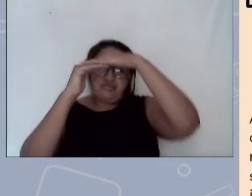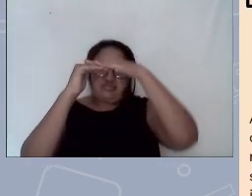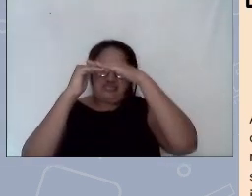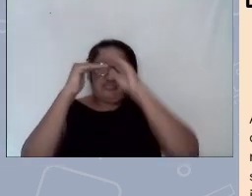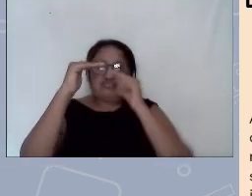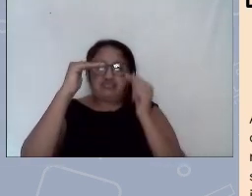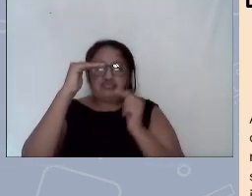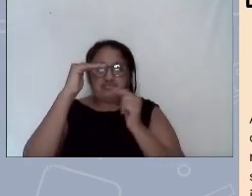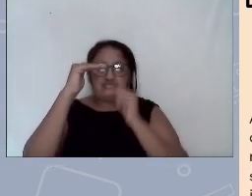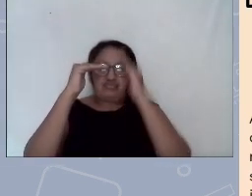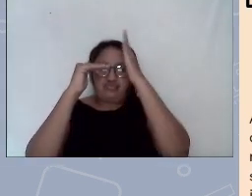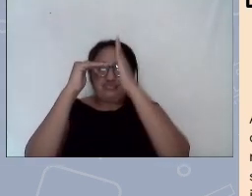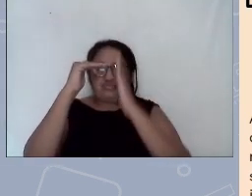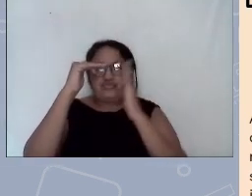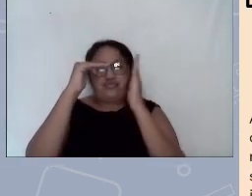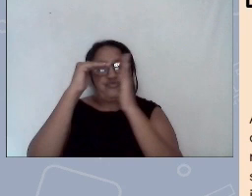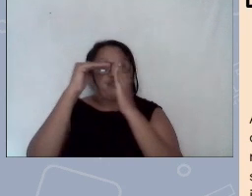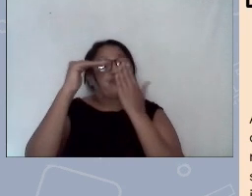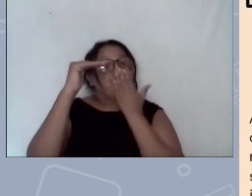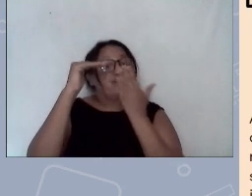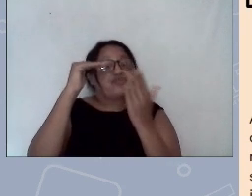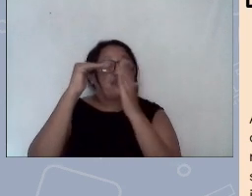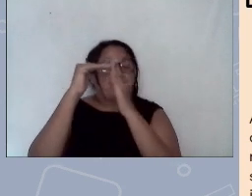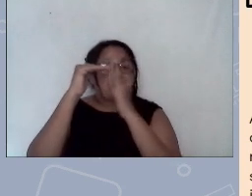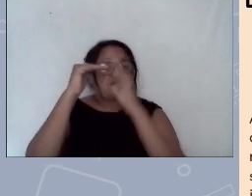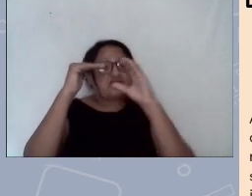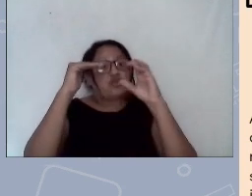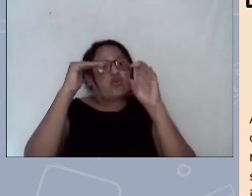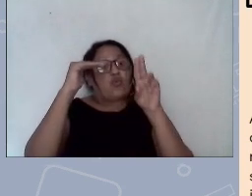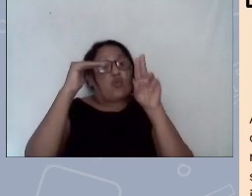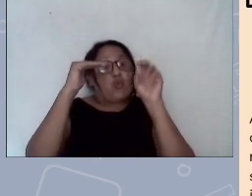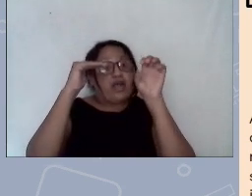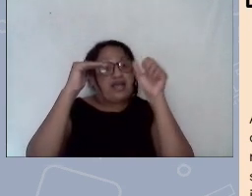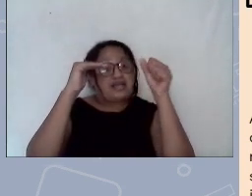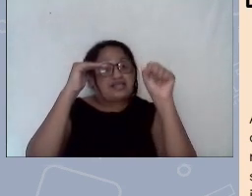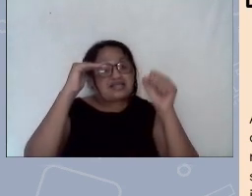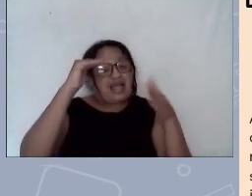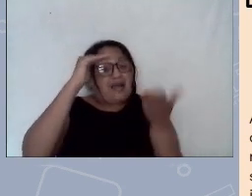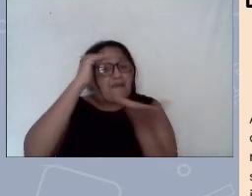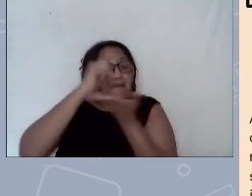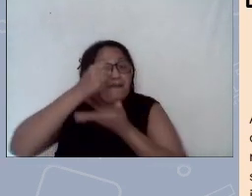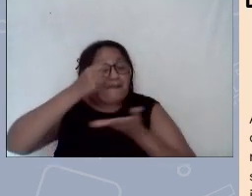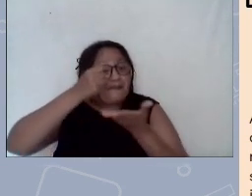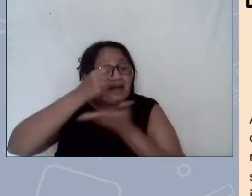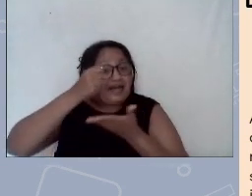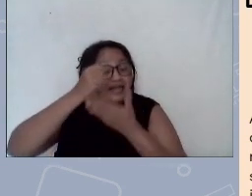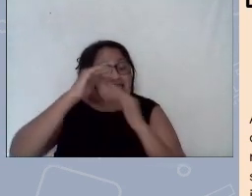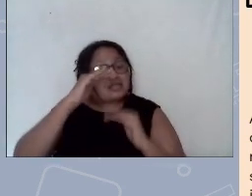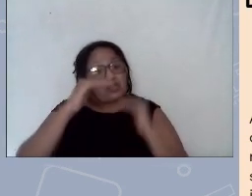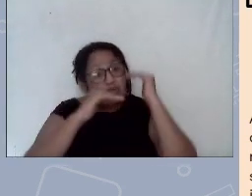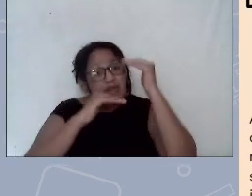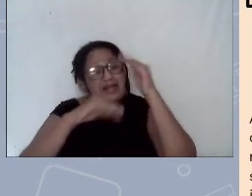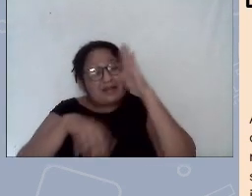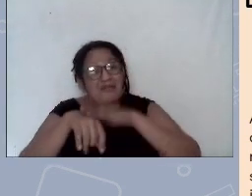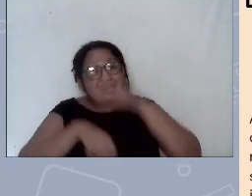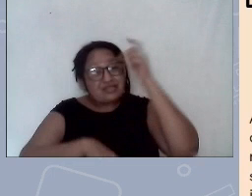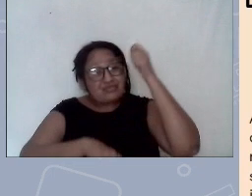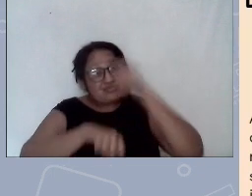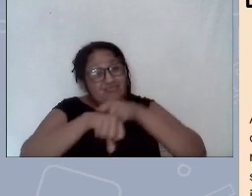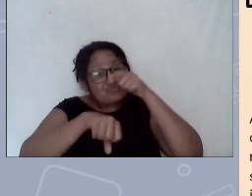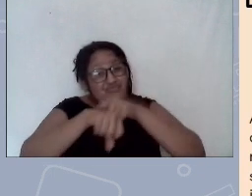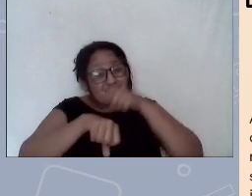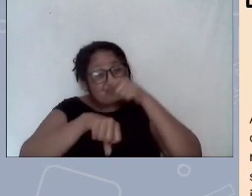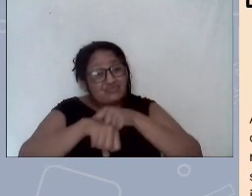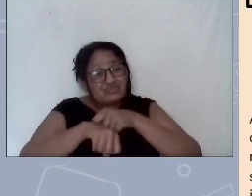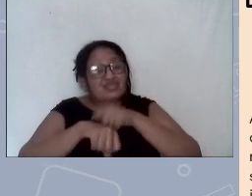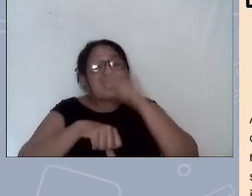que é chamada de frente de cuesta a base superior que geralmente é a mais dura a mais sólida a